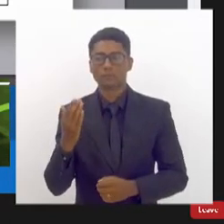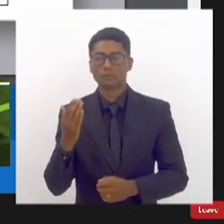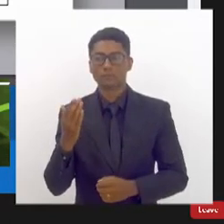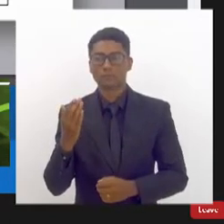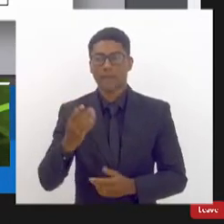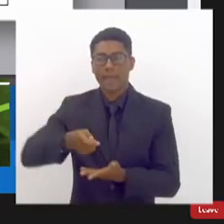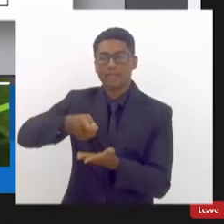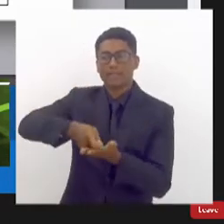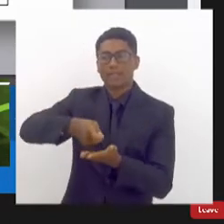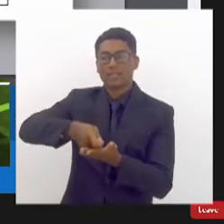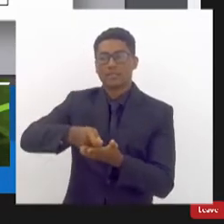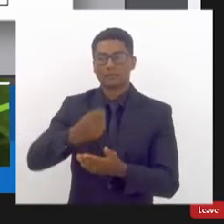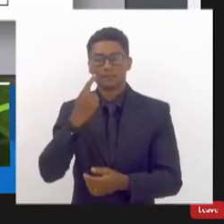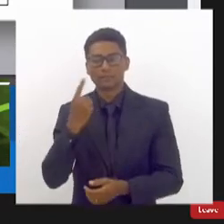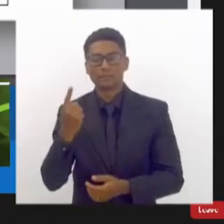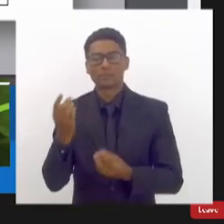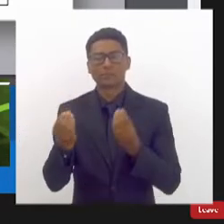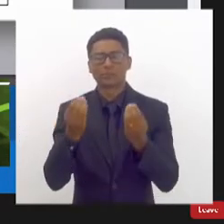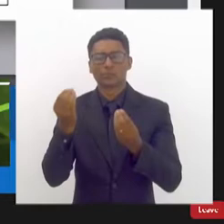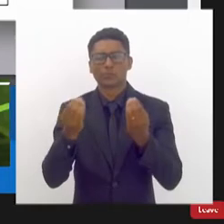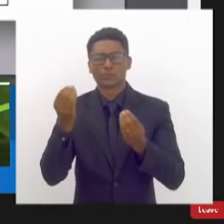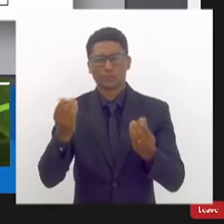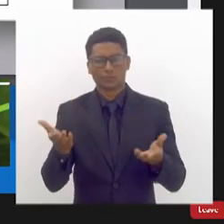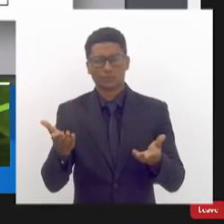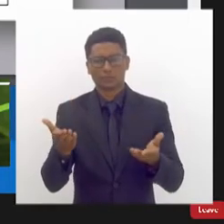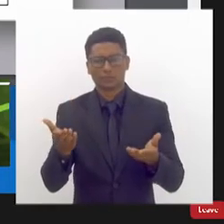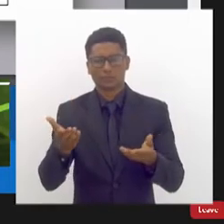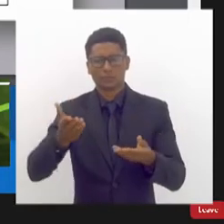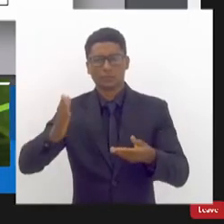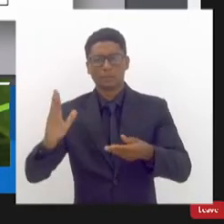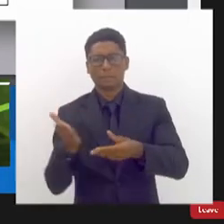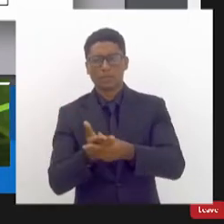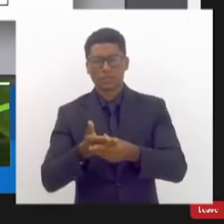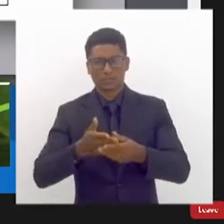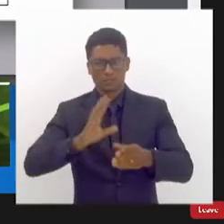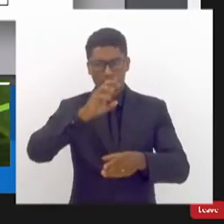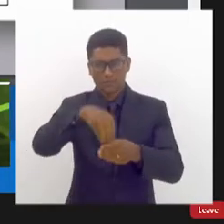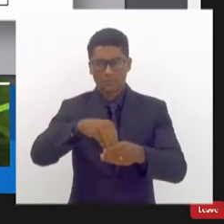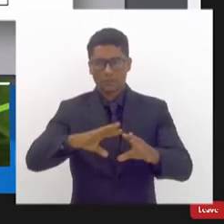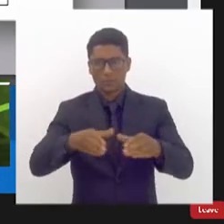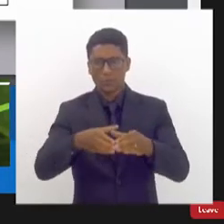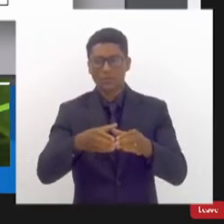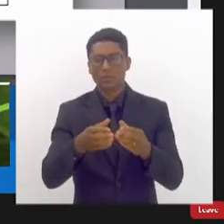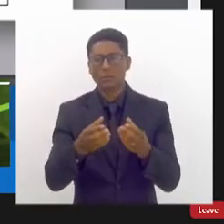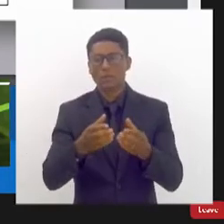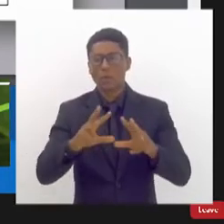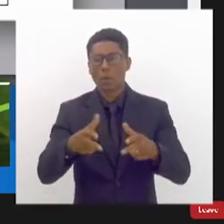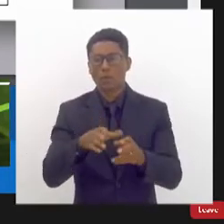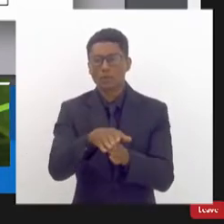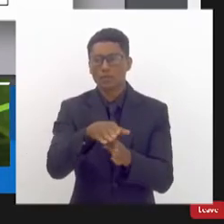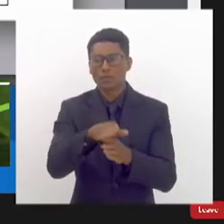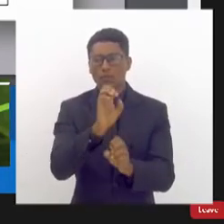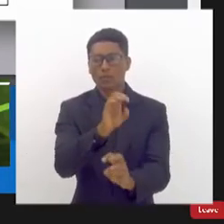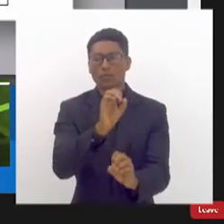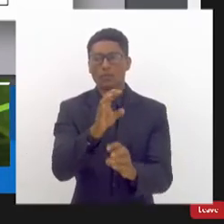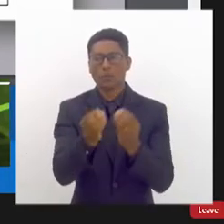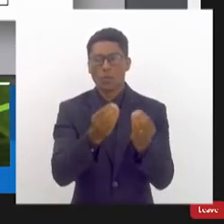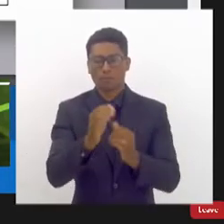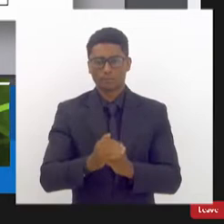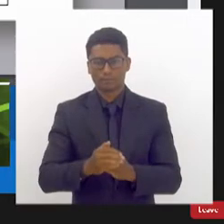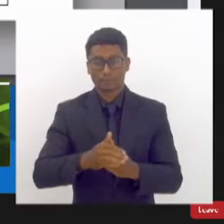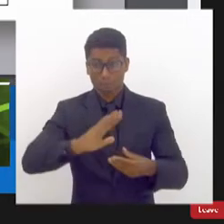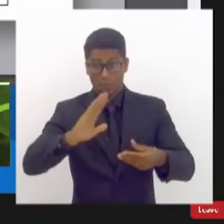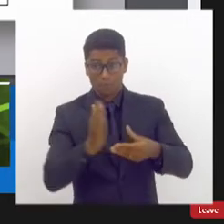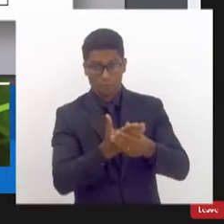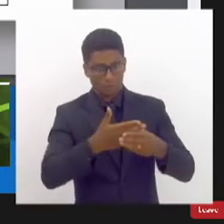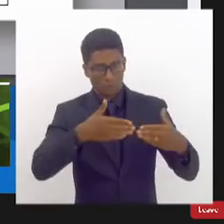Como é que funciona a questão processual no Conselho Estadual de Educação? Os processos, eles dão entrada, eles passam